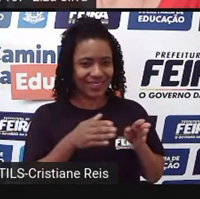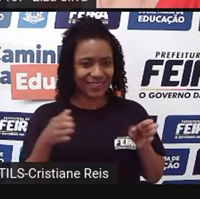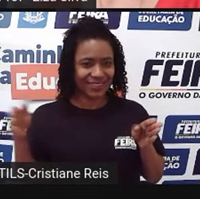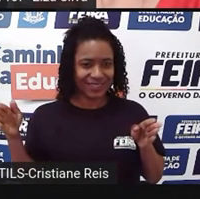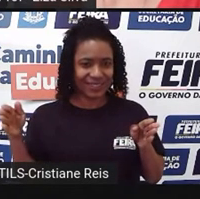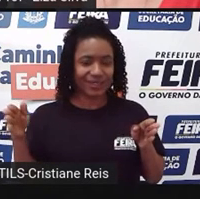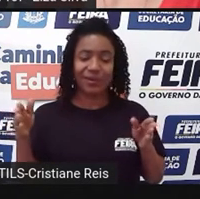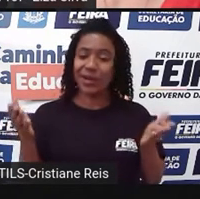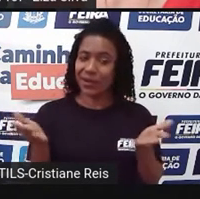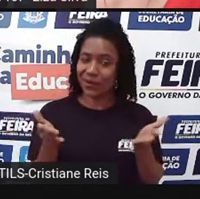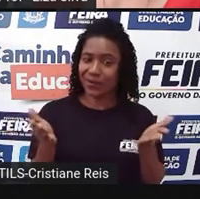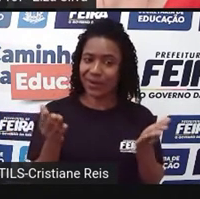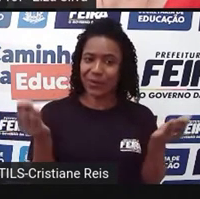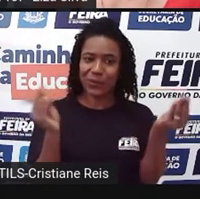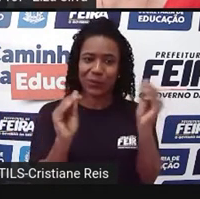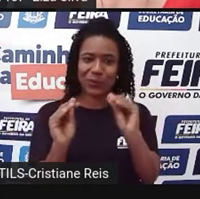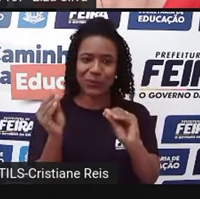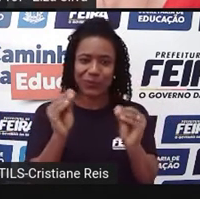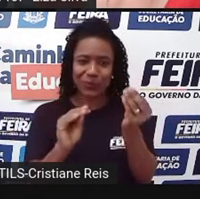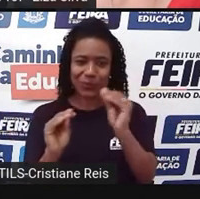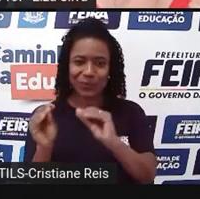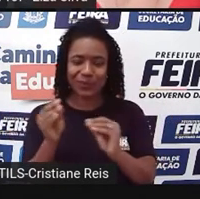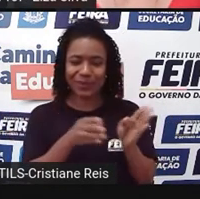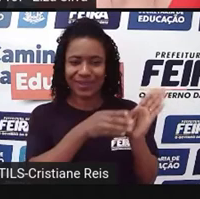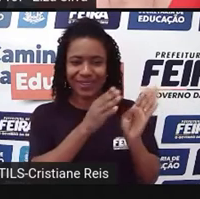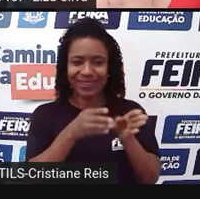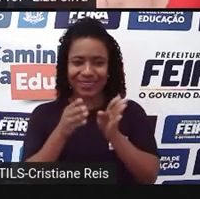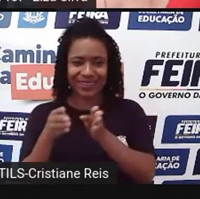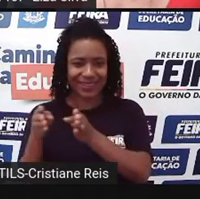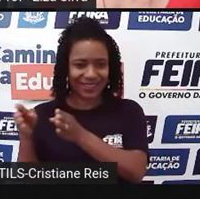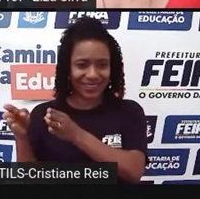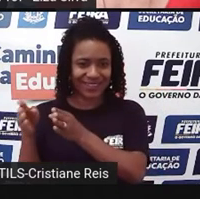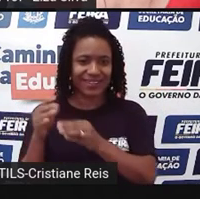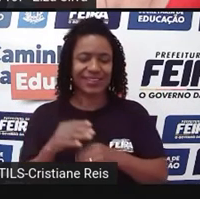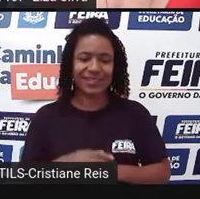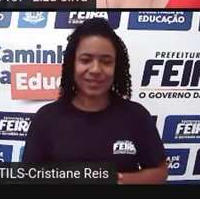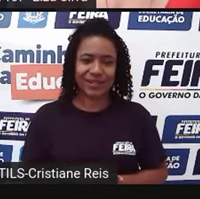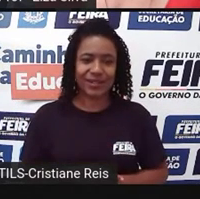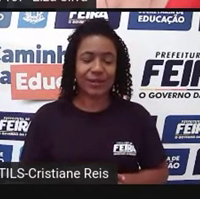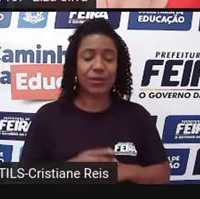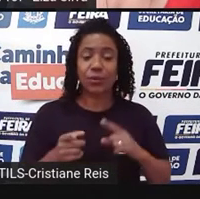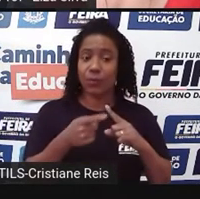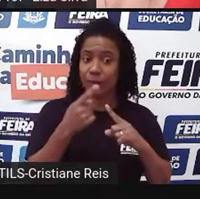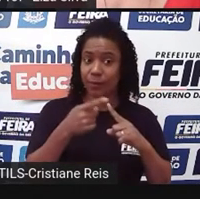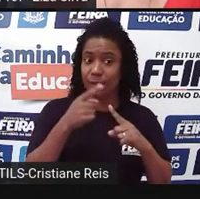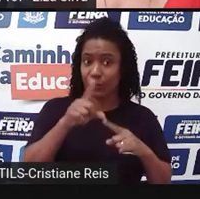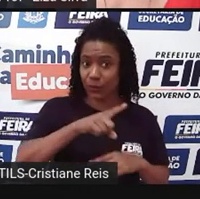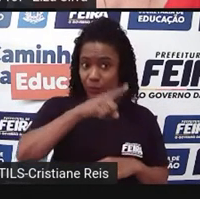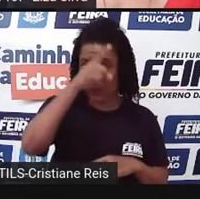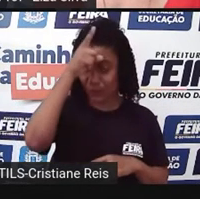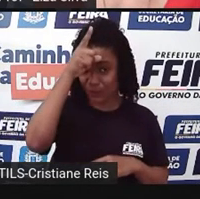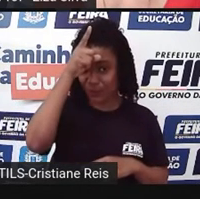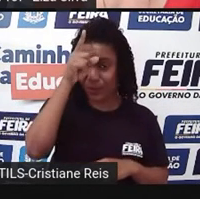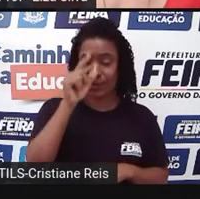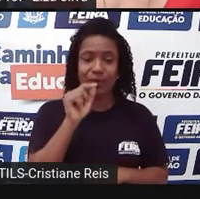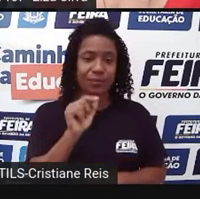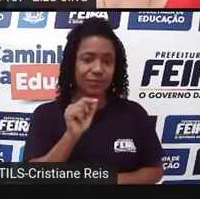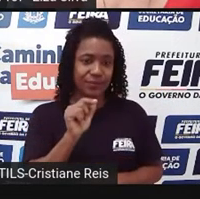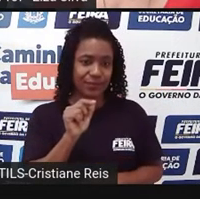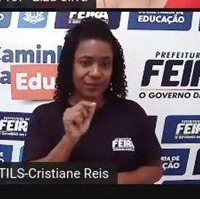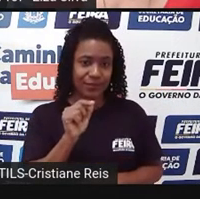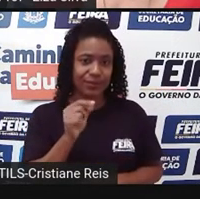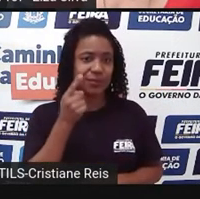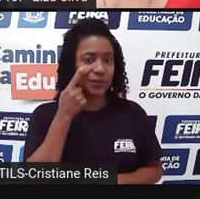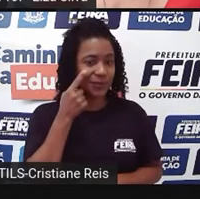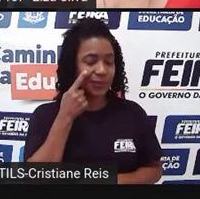então juntos vamos agora organizar essa linha do tempo o primeiro evento que eu trago para vocês É este aqui a